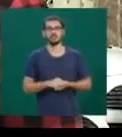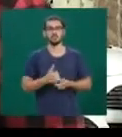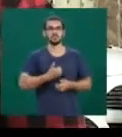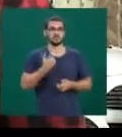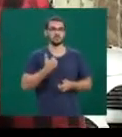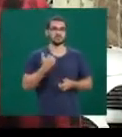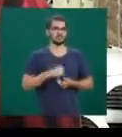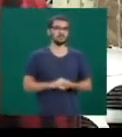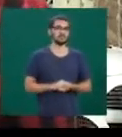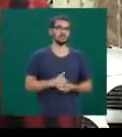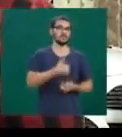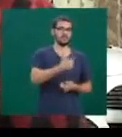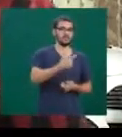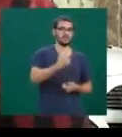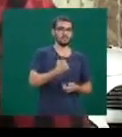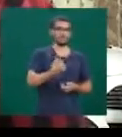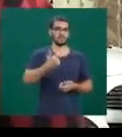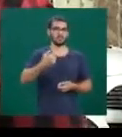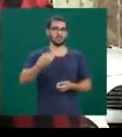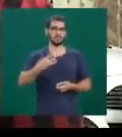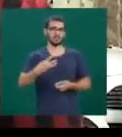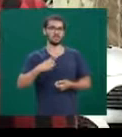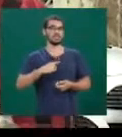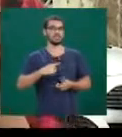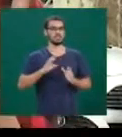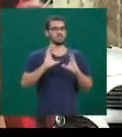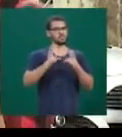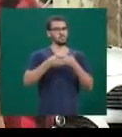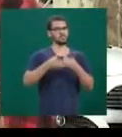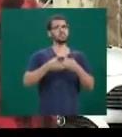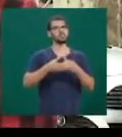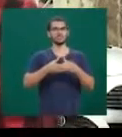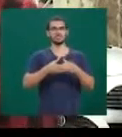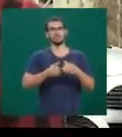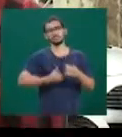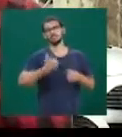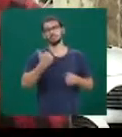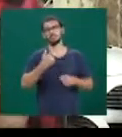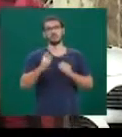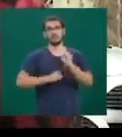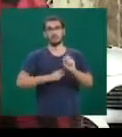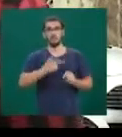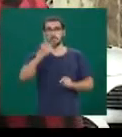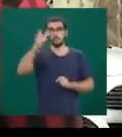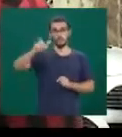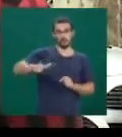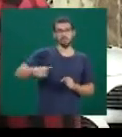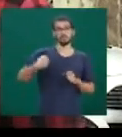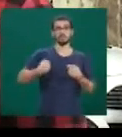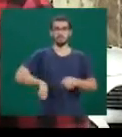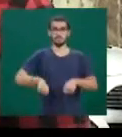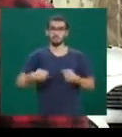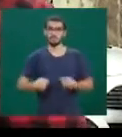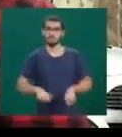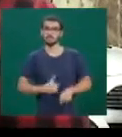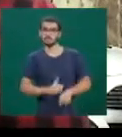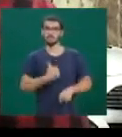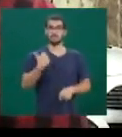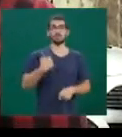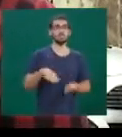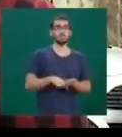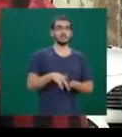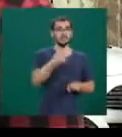forma das duas pessoas se ajudarem. É, tanto para quem oferece carona, que vai com carro vazio, é uma forma de custear